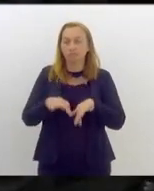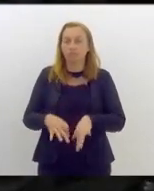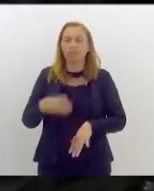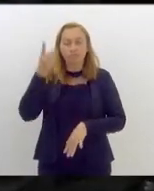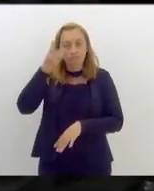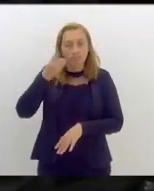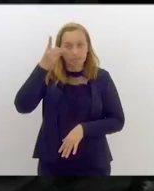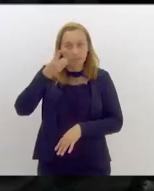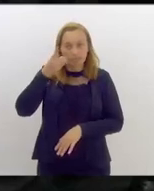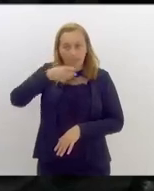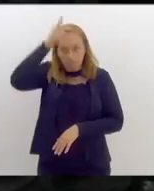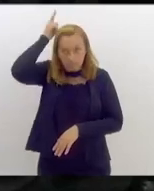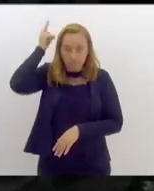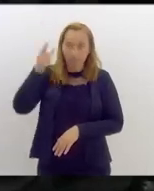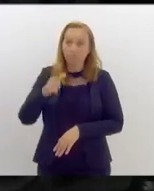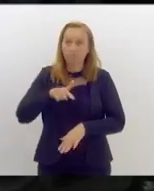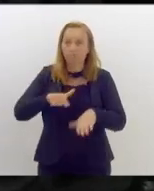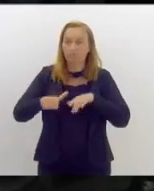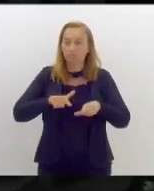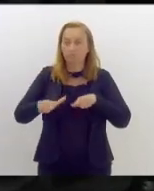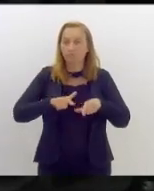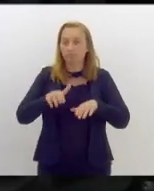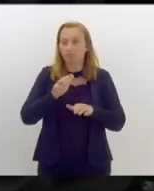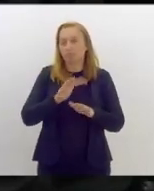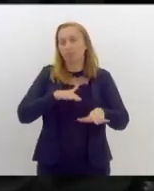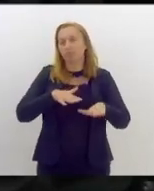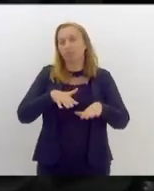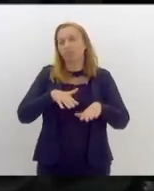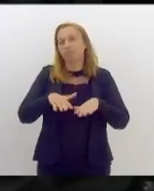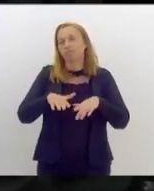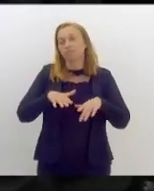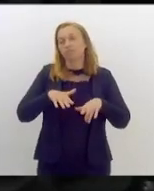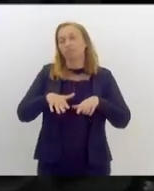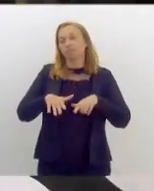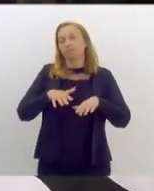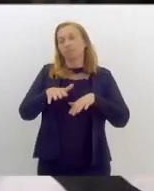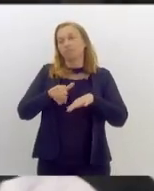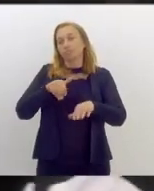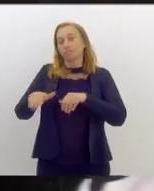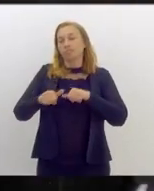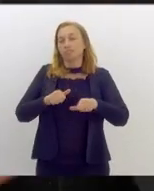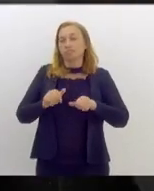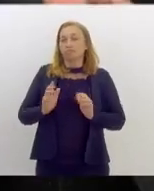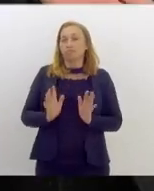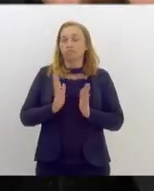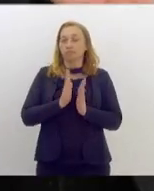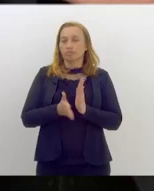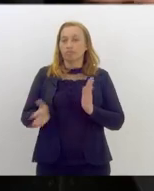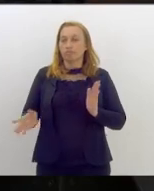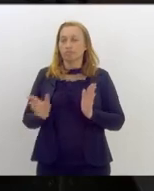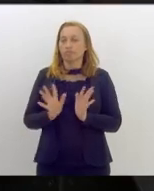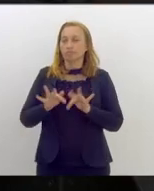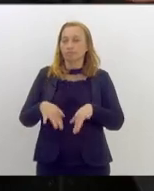se chama os trabalhos à ordem para que seja saneadas essa questão por favor só para concluir